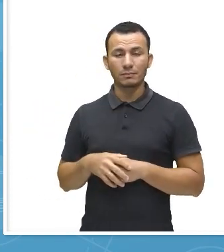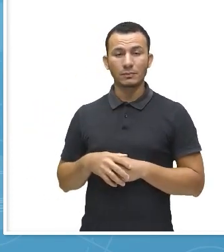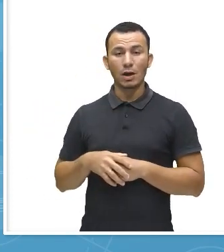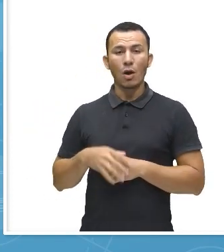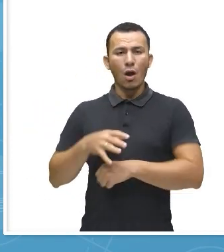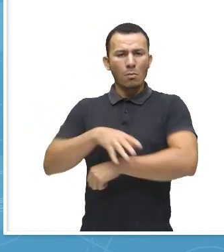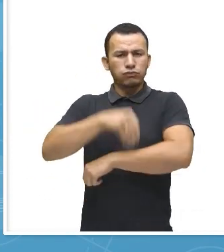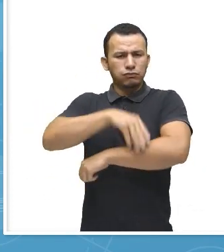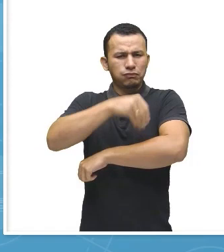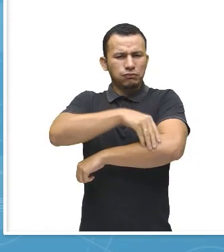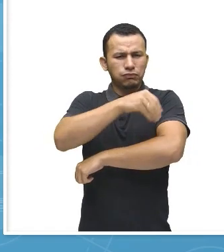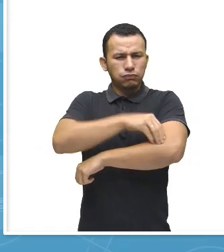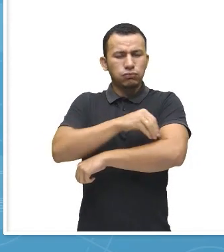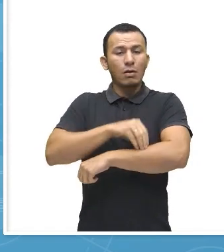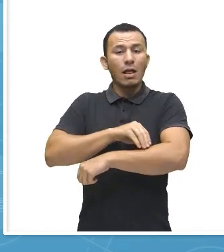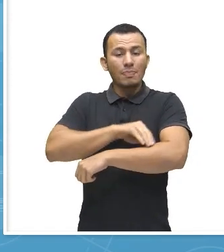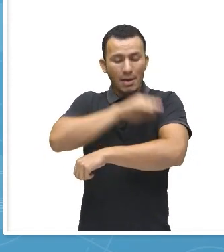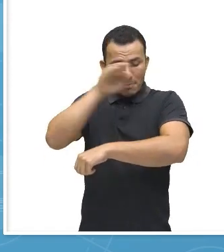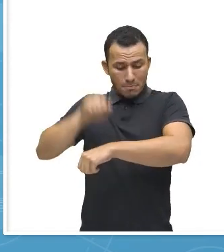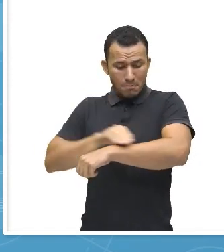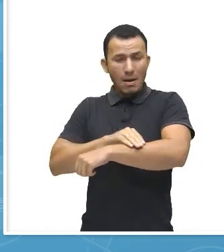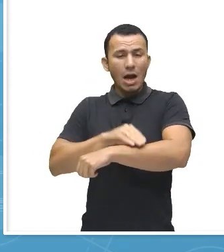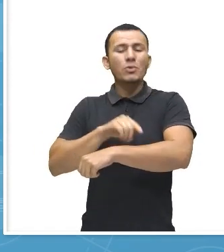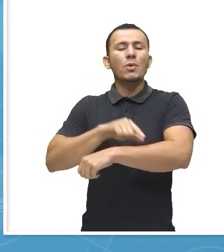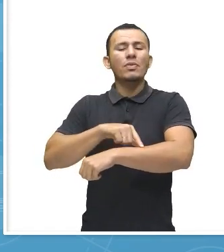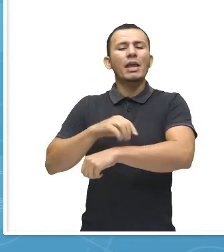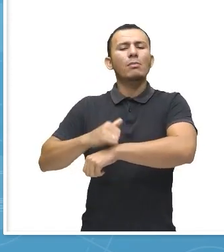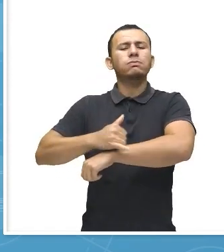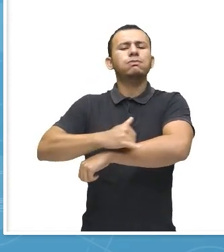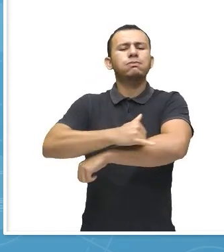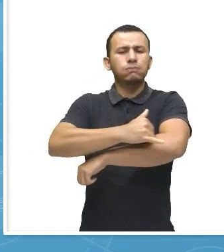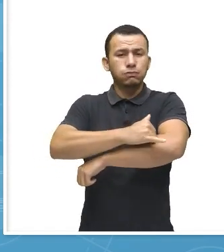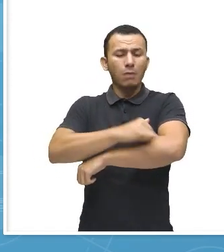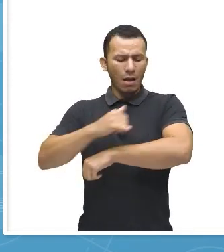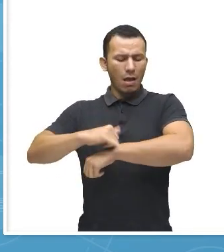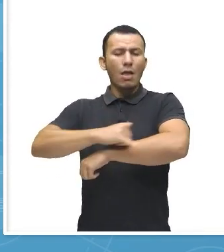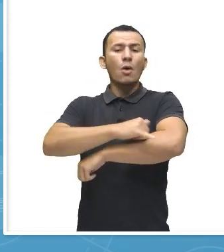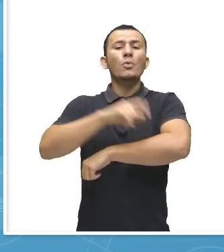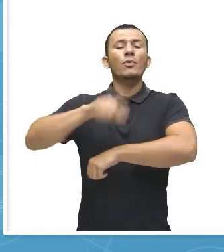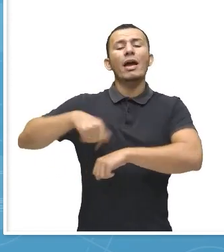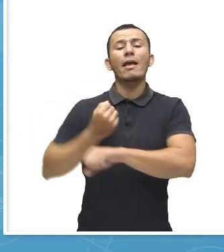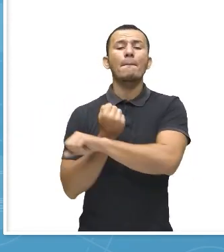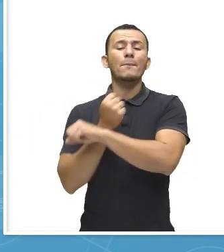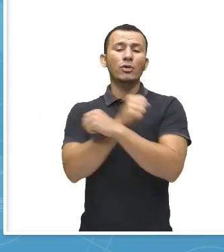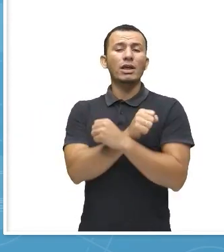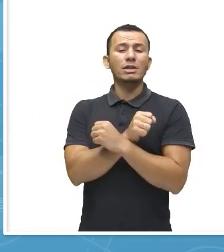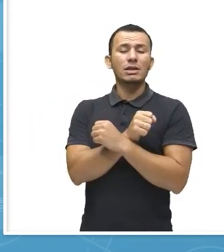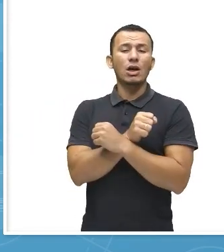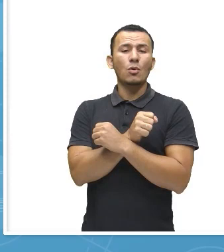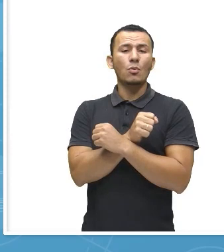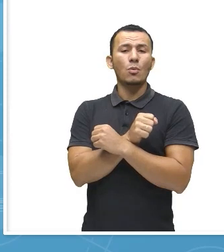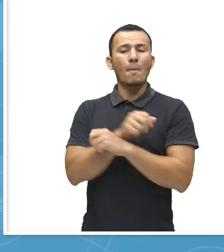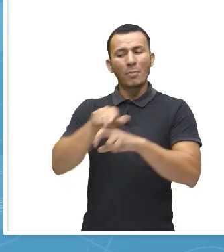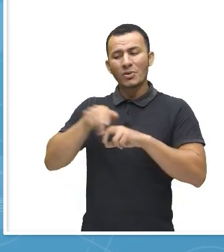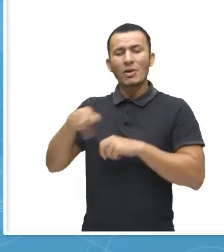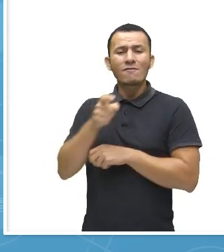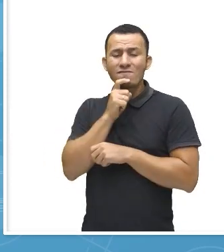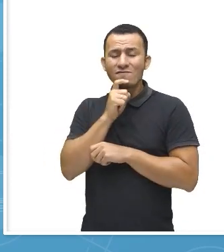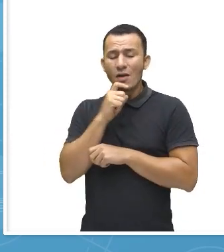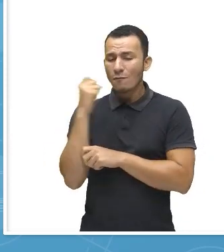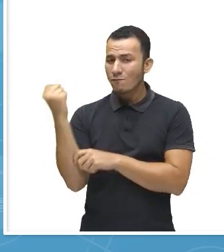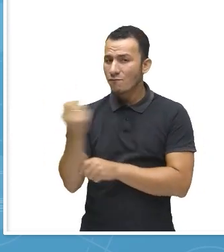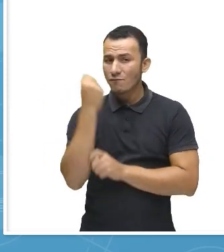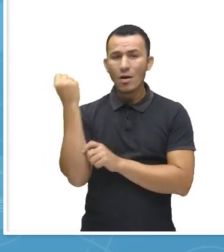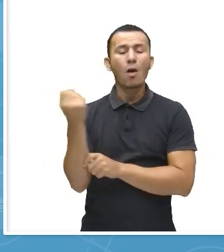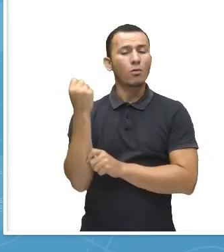ele vai ter essa camada de gordura, né, que é o tecido adiposo, para proteger o corpo deles contra o frio. Né? Como a gente sabe, aquela região é